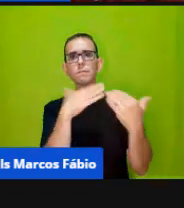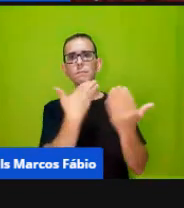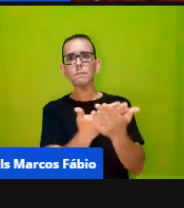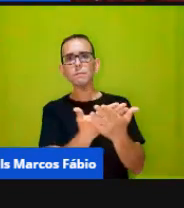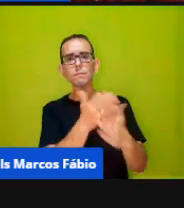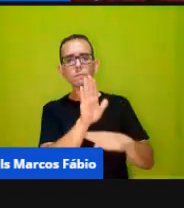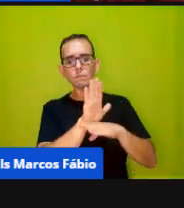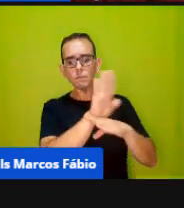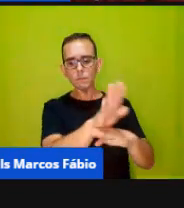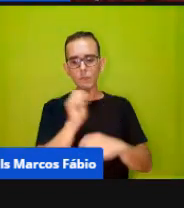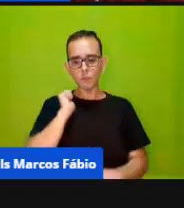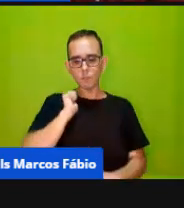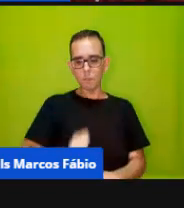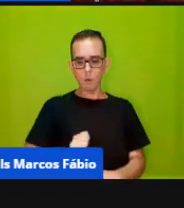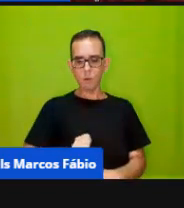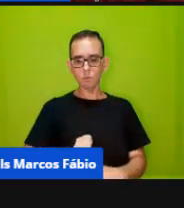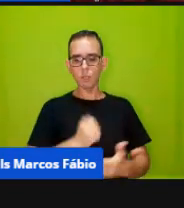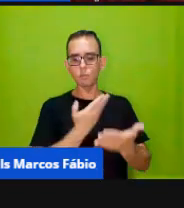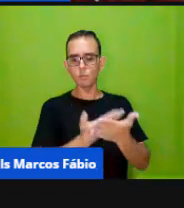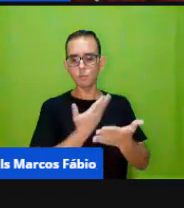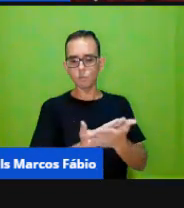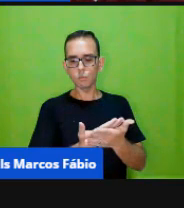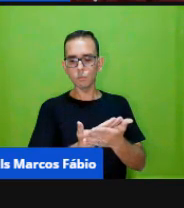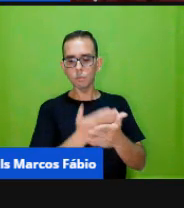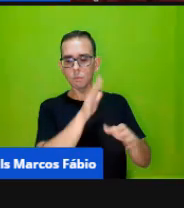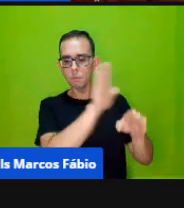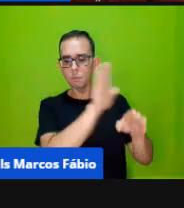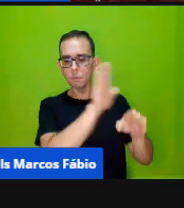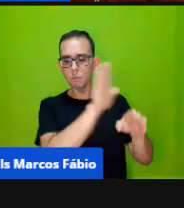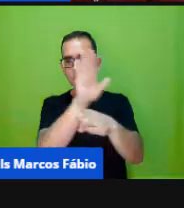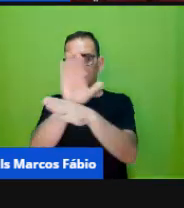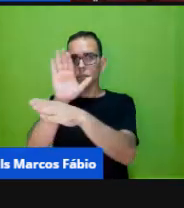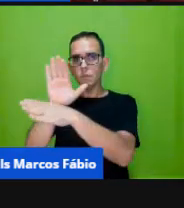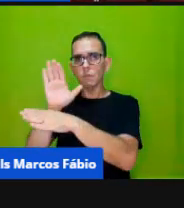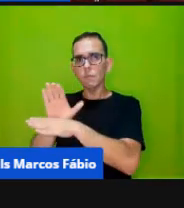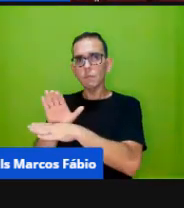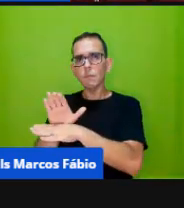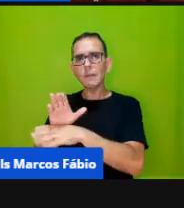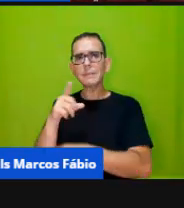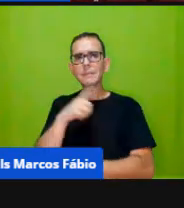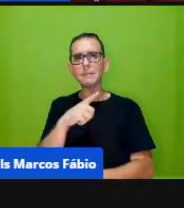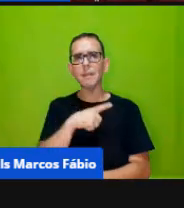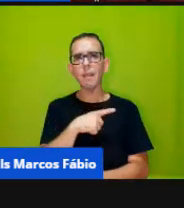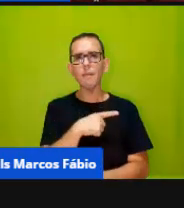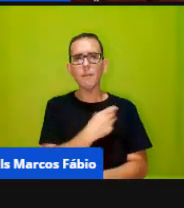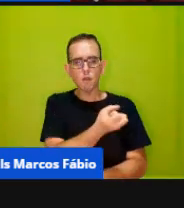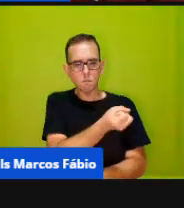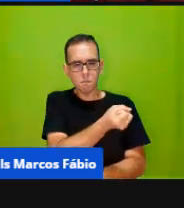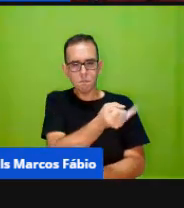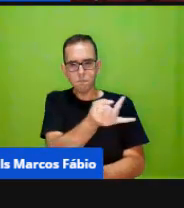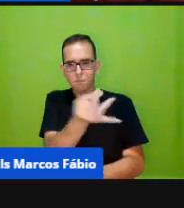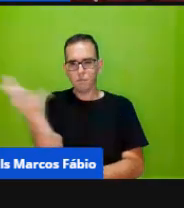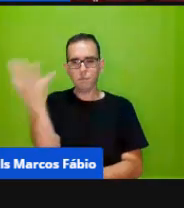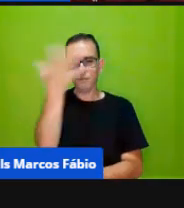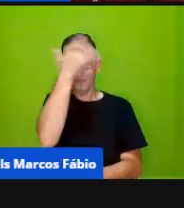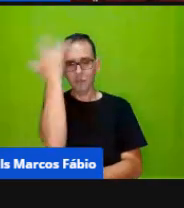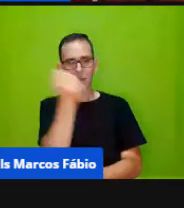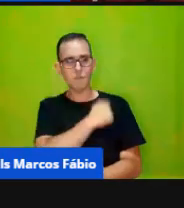bolsas de estudos para os atletas, e nós tivemos inúmeros atletas com bolsa de estudos, e